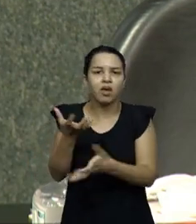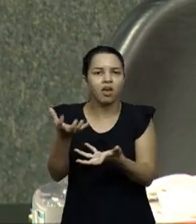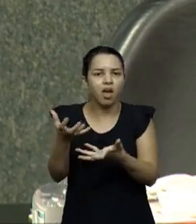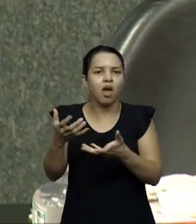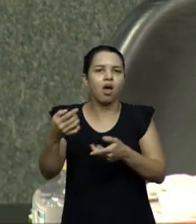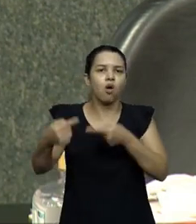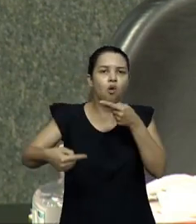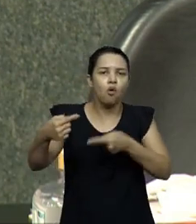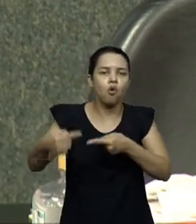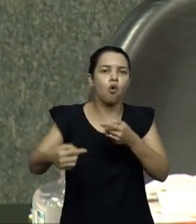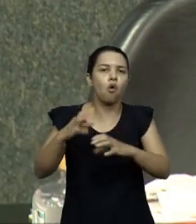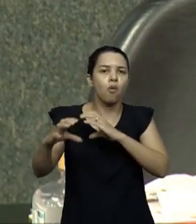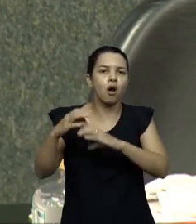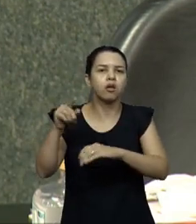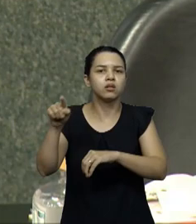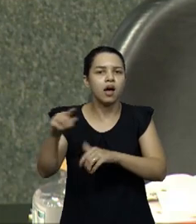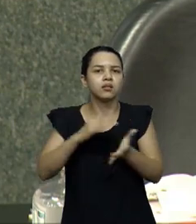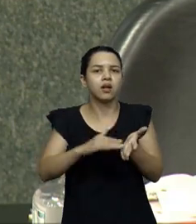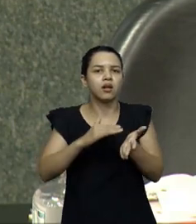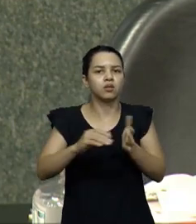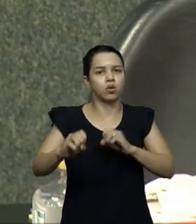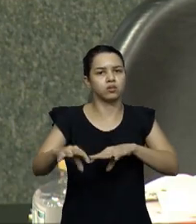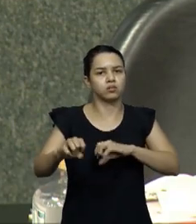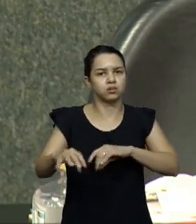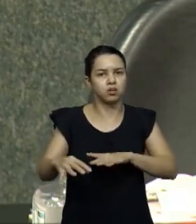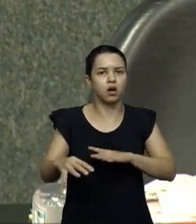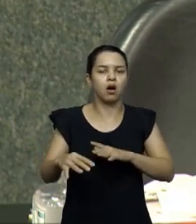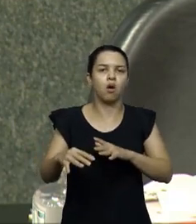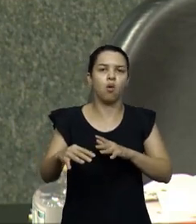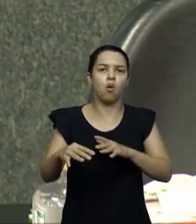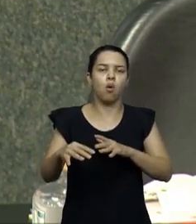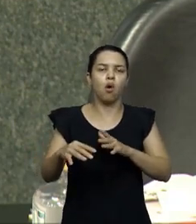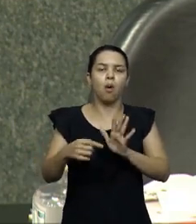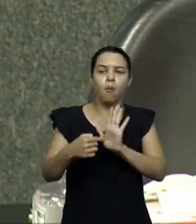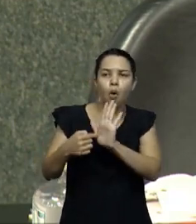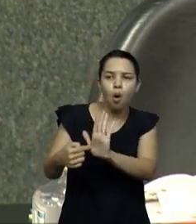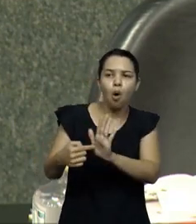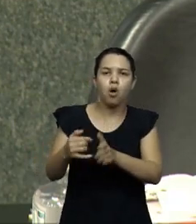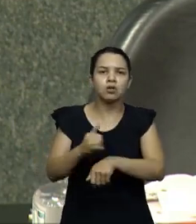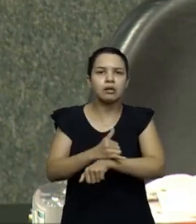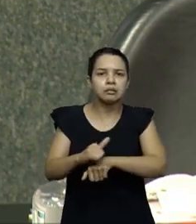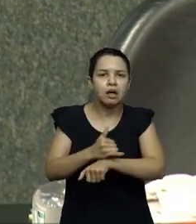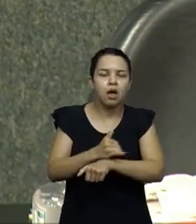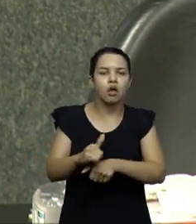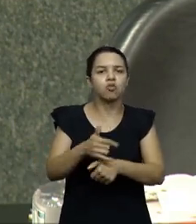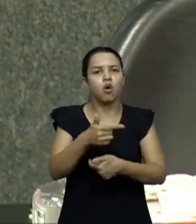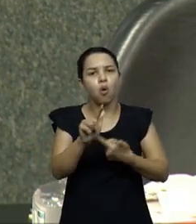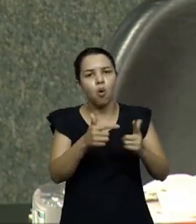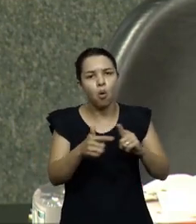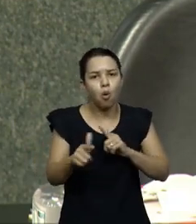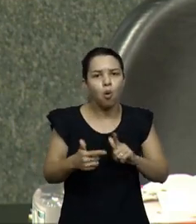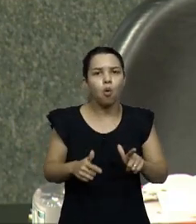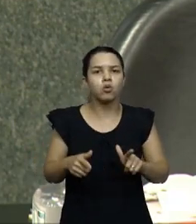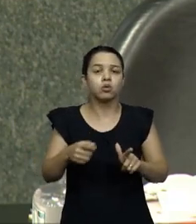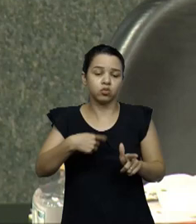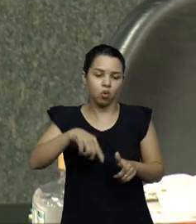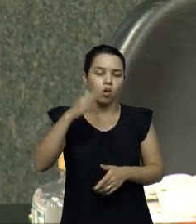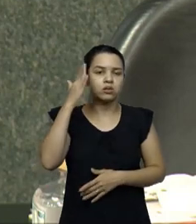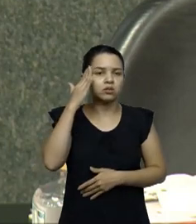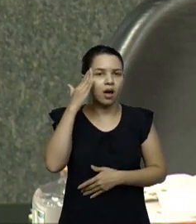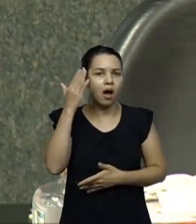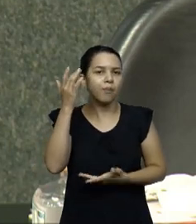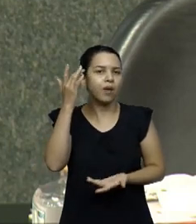secretaria de educação e apontando saídas para aquilo que nosso entendimento a dívida das